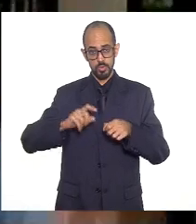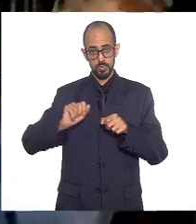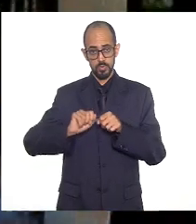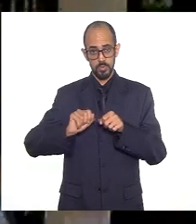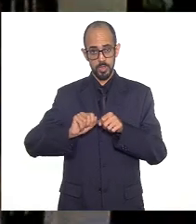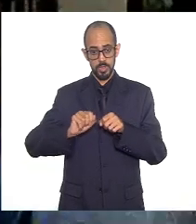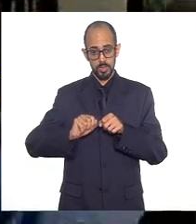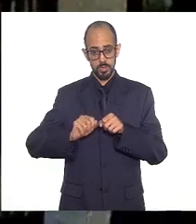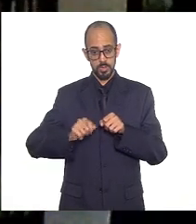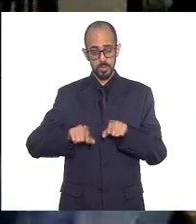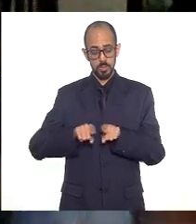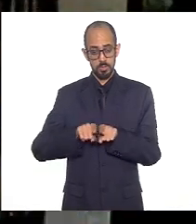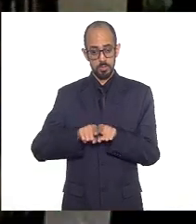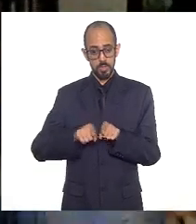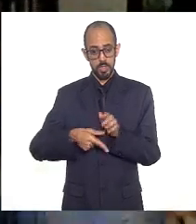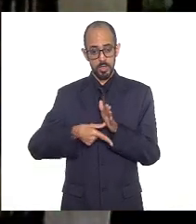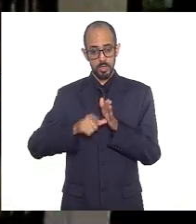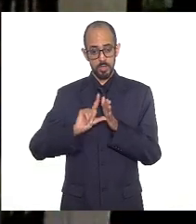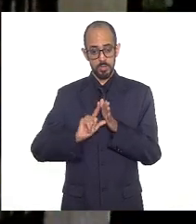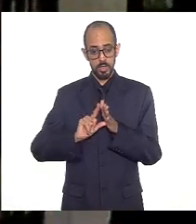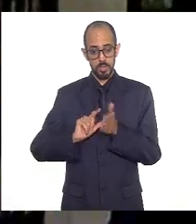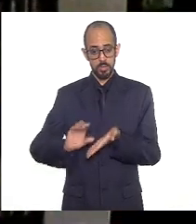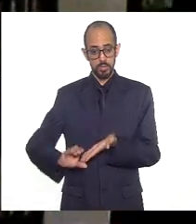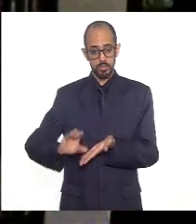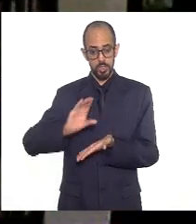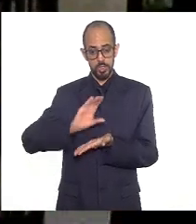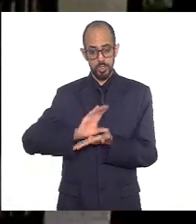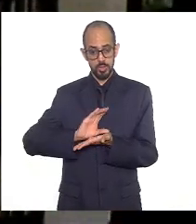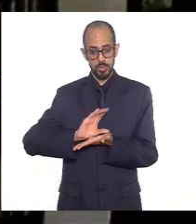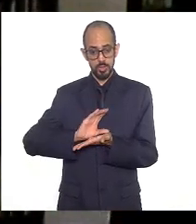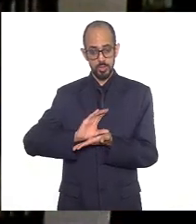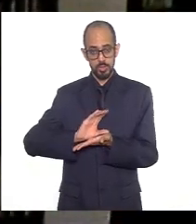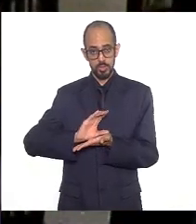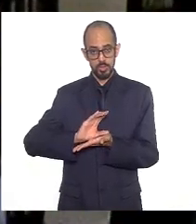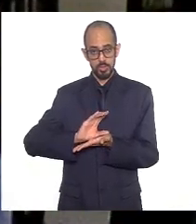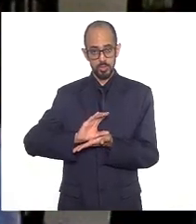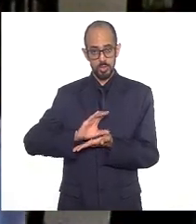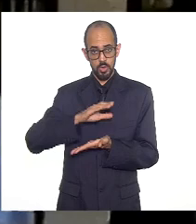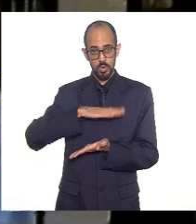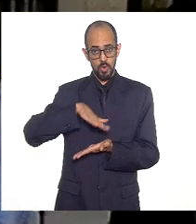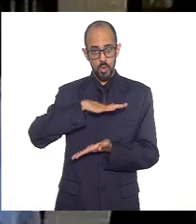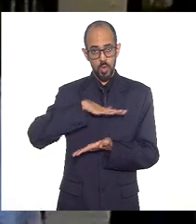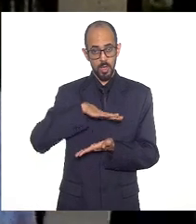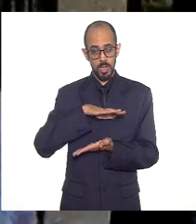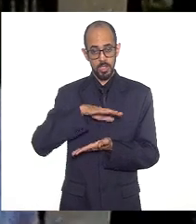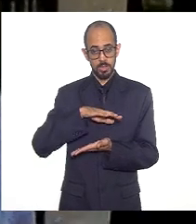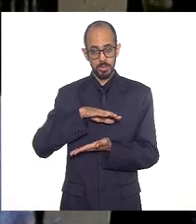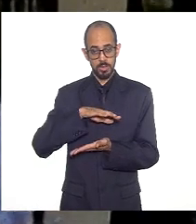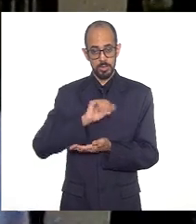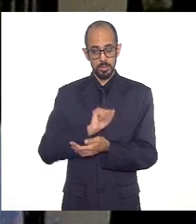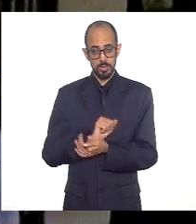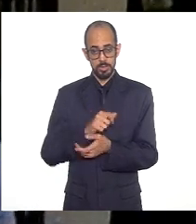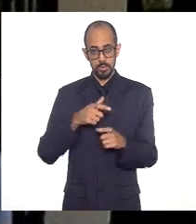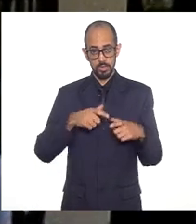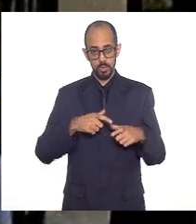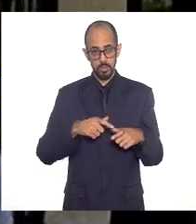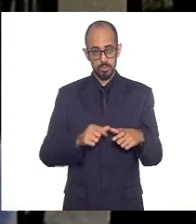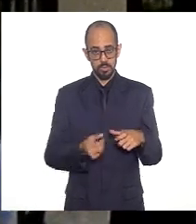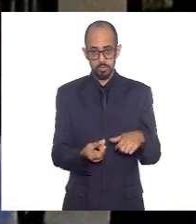impedir antecipações de receitas em paraísos fiscais, plano de reajuste das perdas salariais,